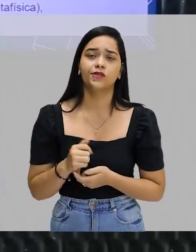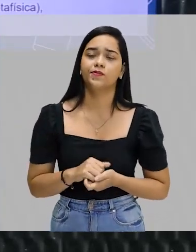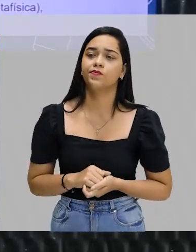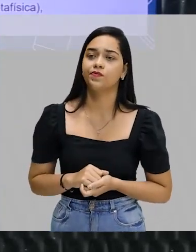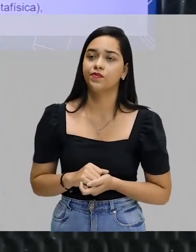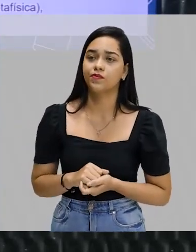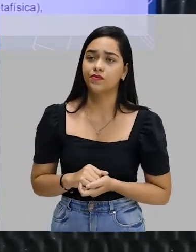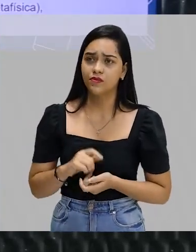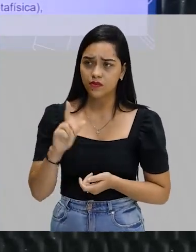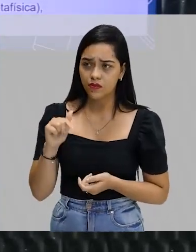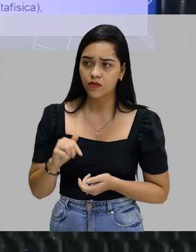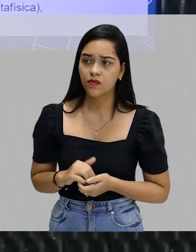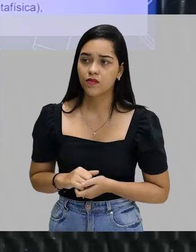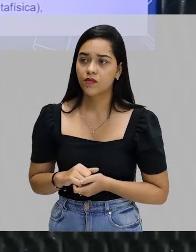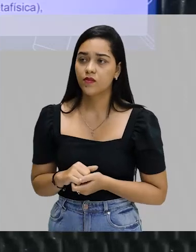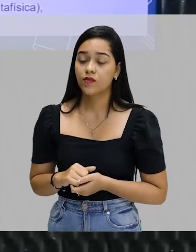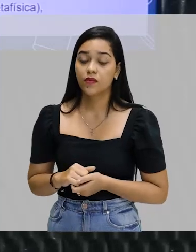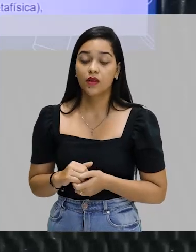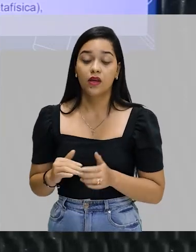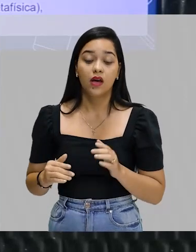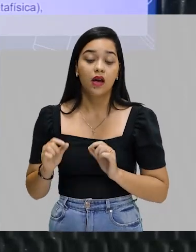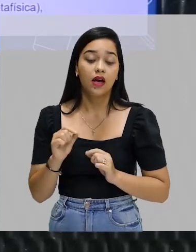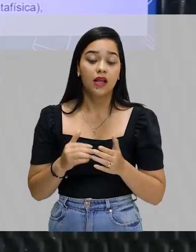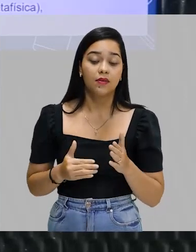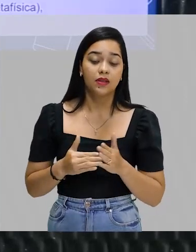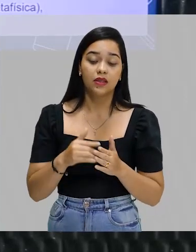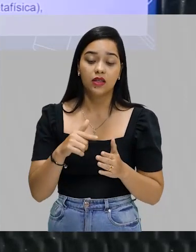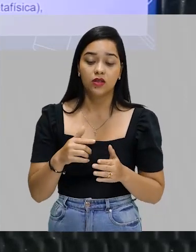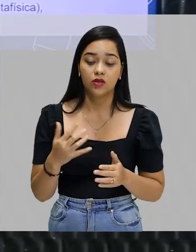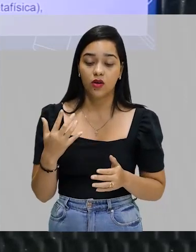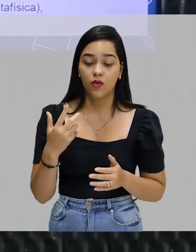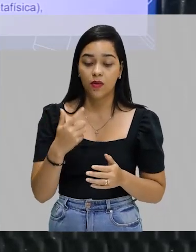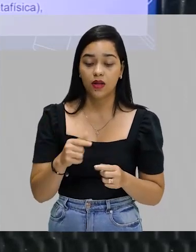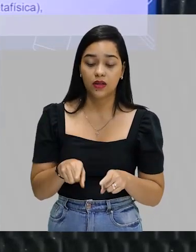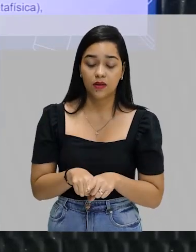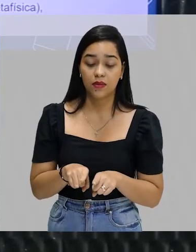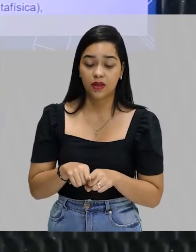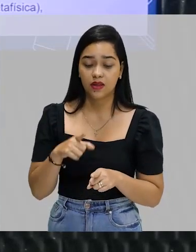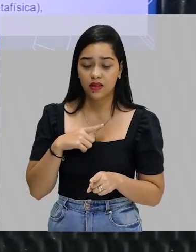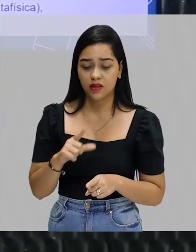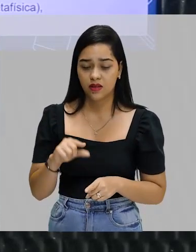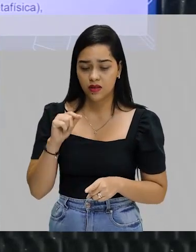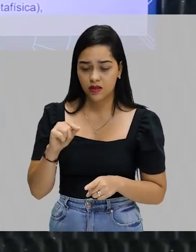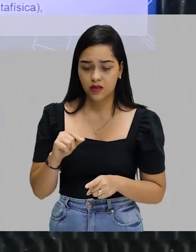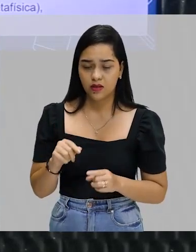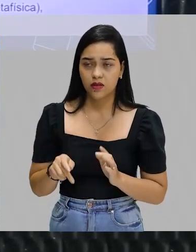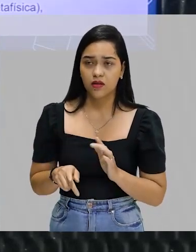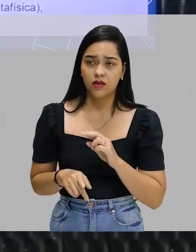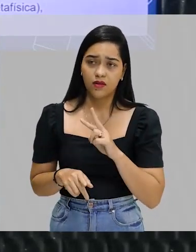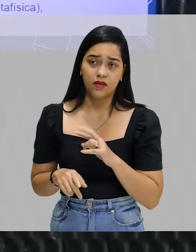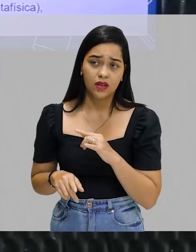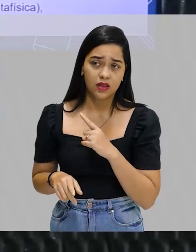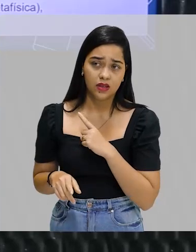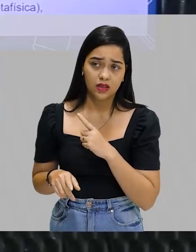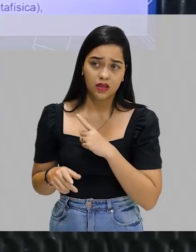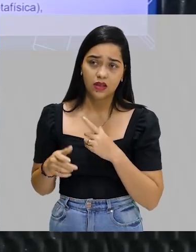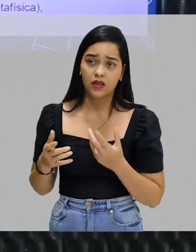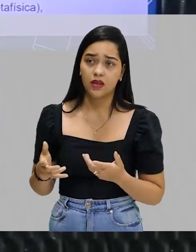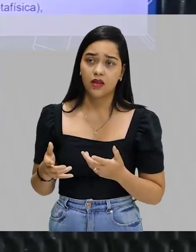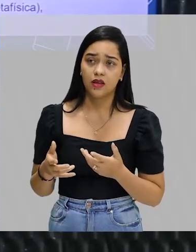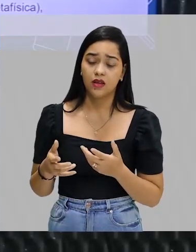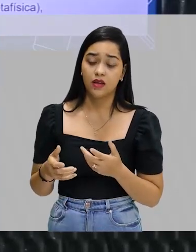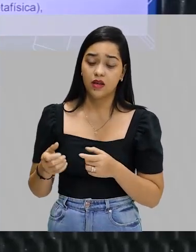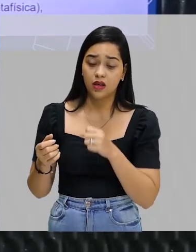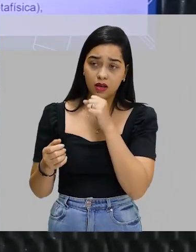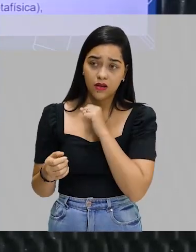de arte? É isso? Né? Devido à limitação deste domínio do belo e devido à definição, que é uma postura